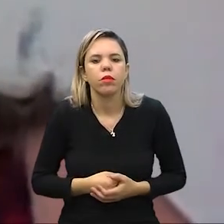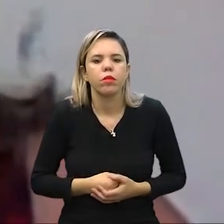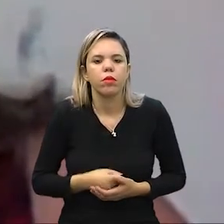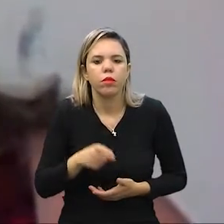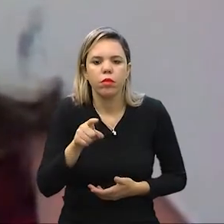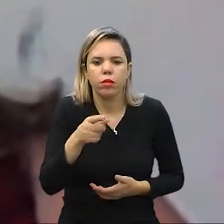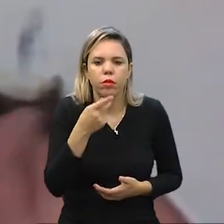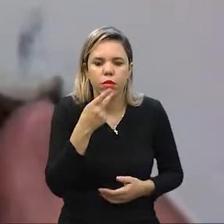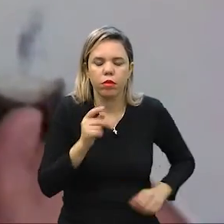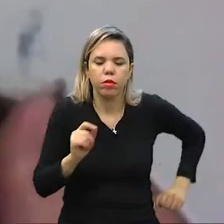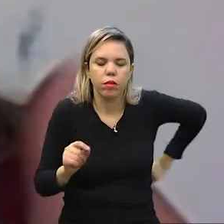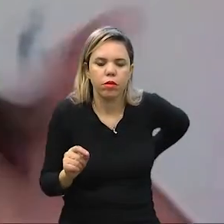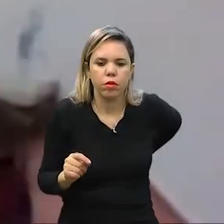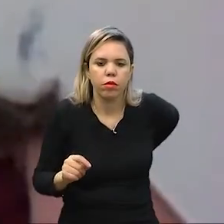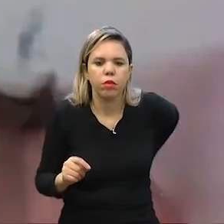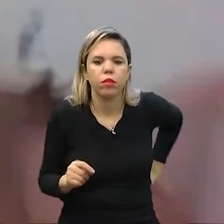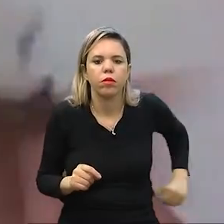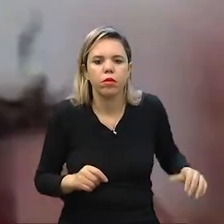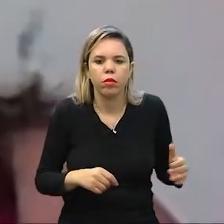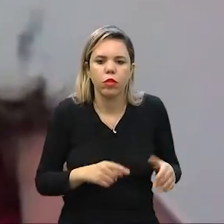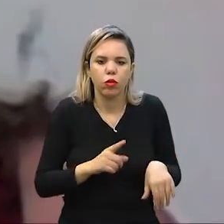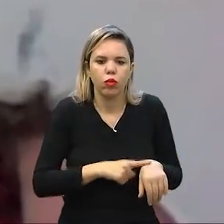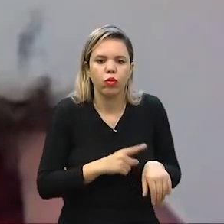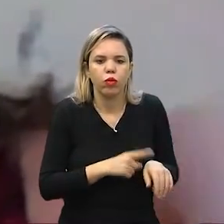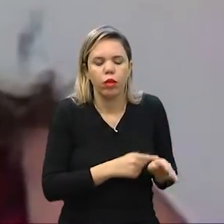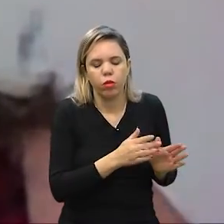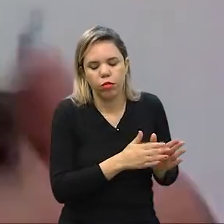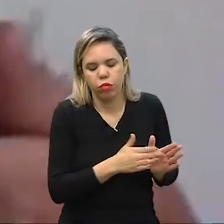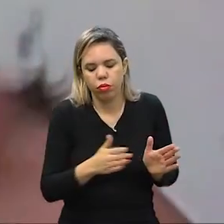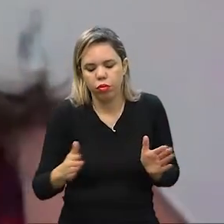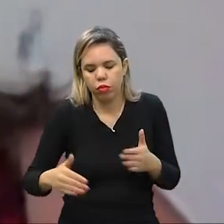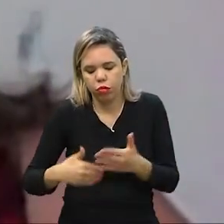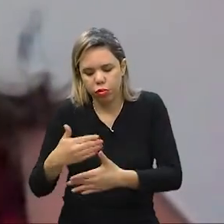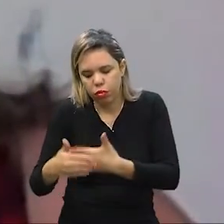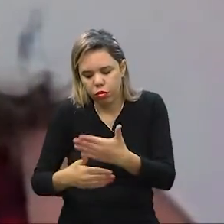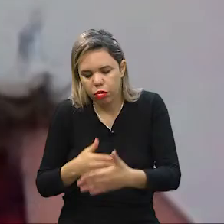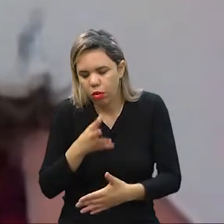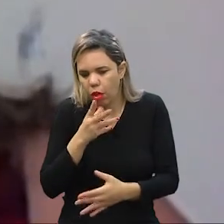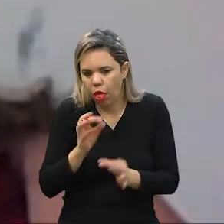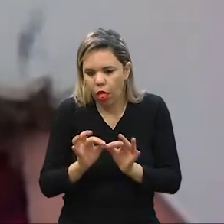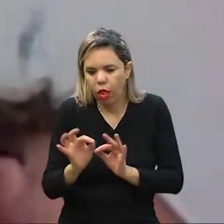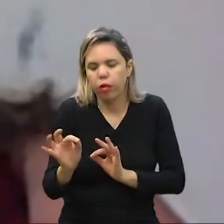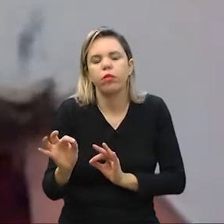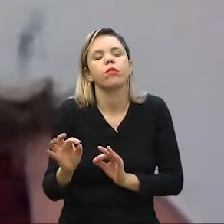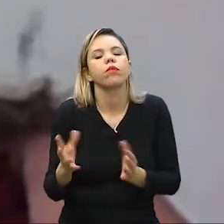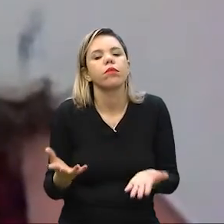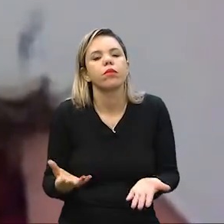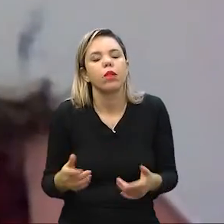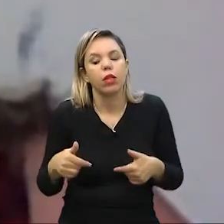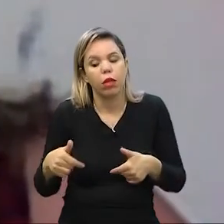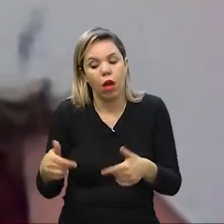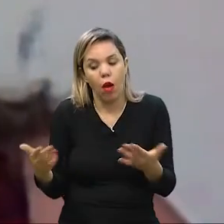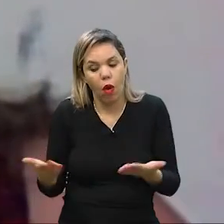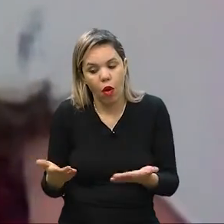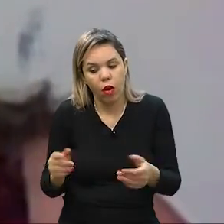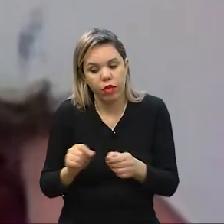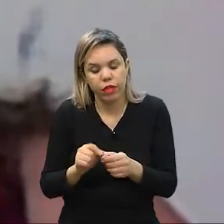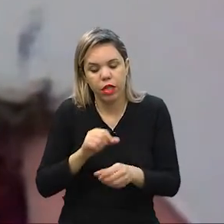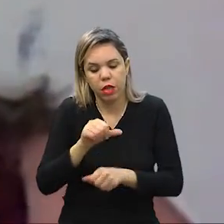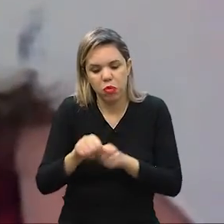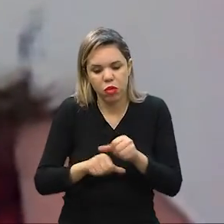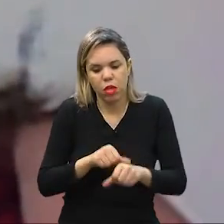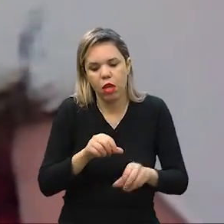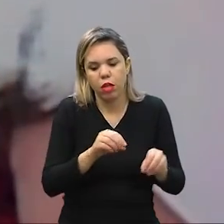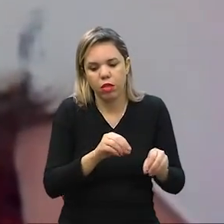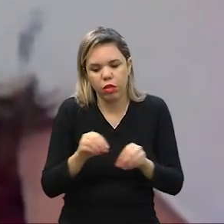como você disse, os ciclos são longos. Então, essas atitudes que estão sendo tomadas agora